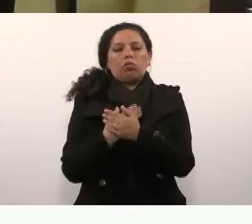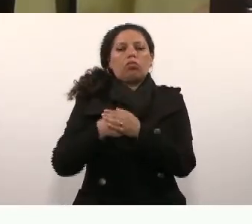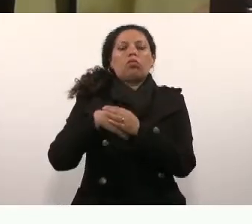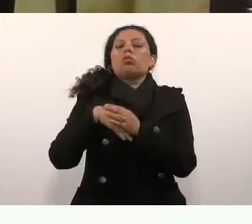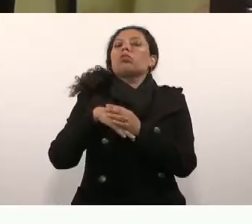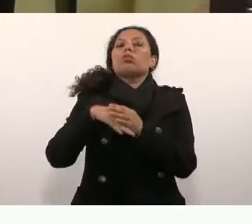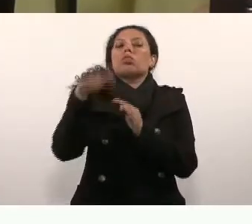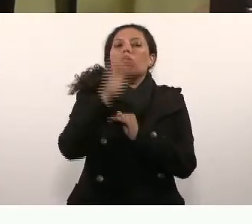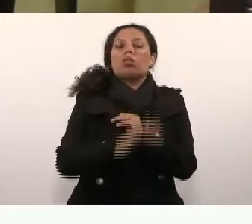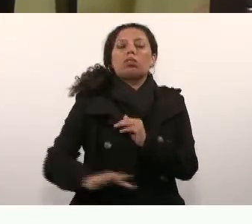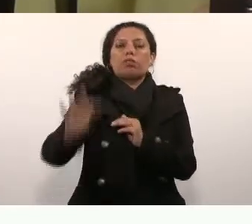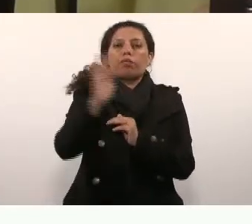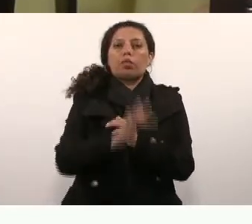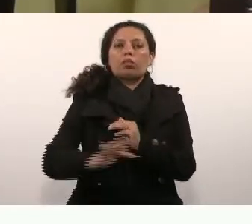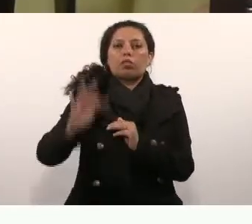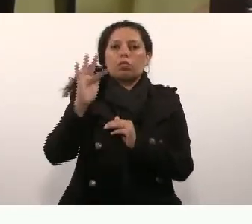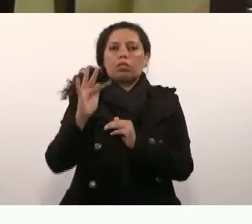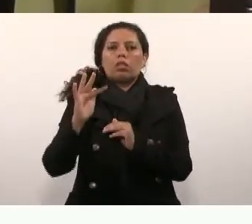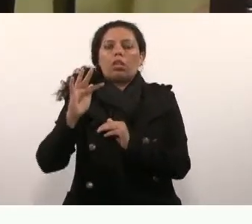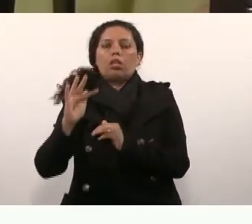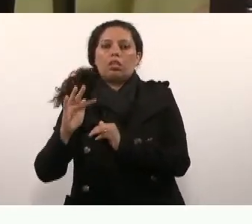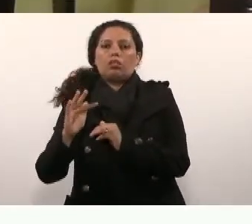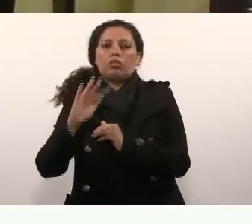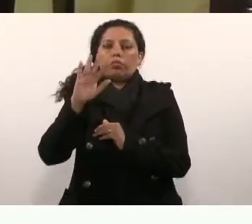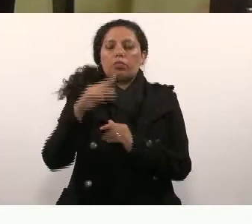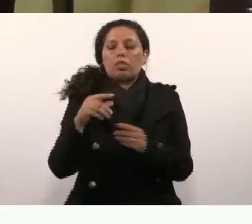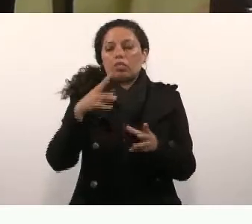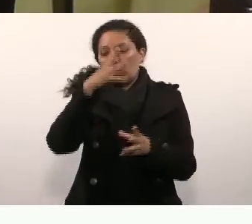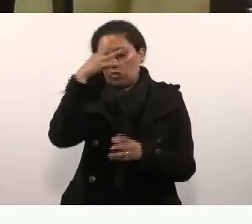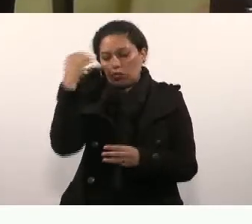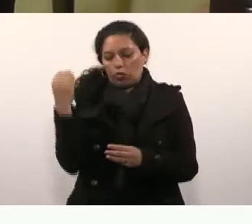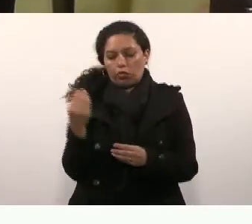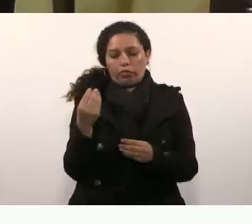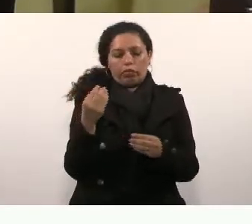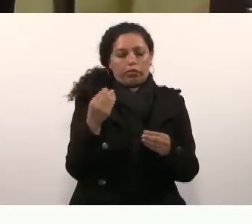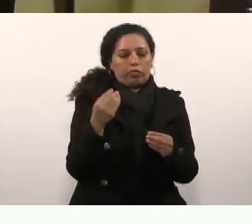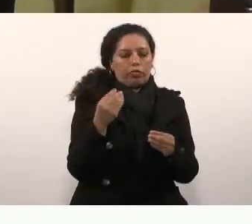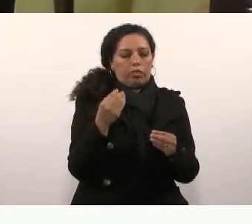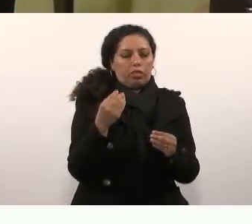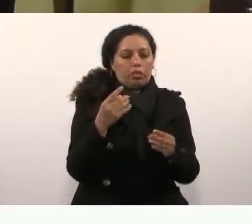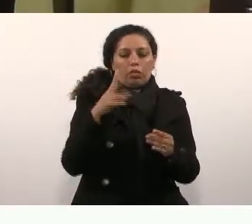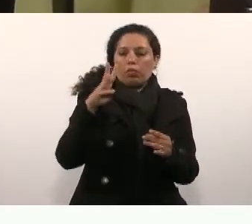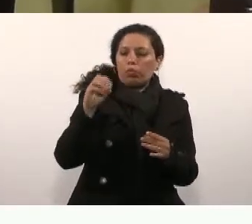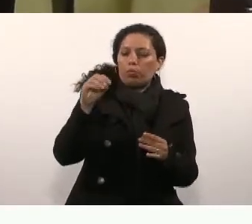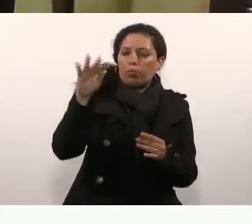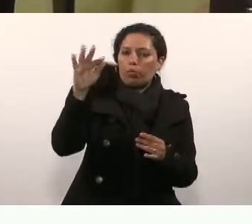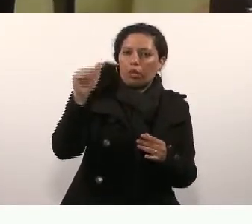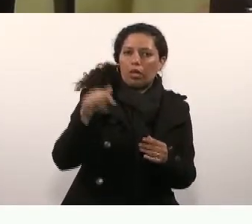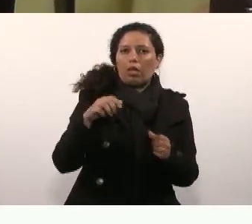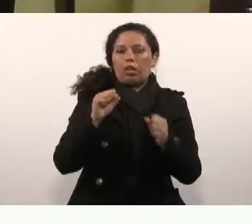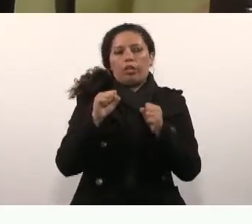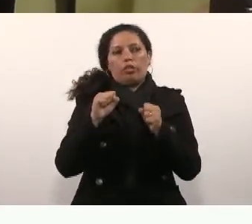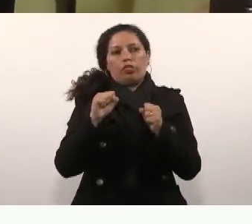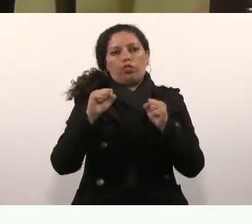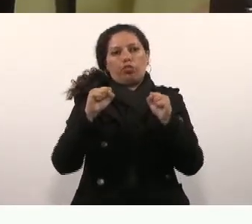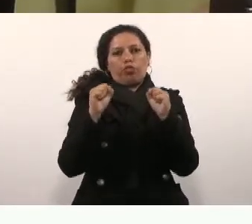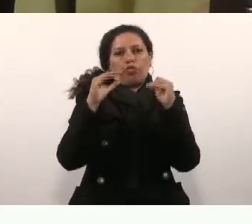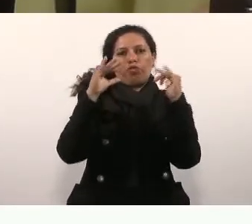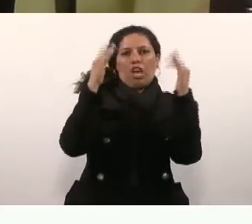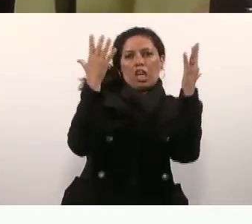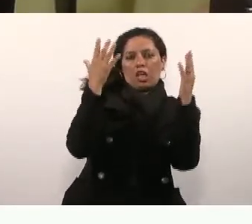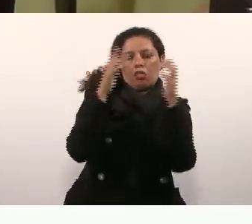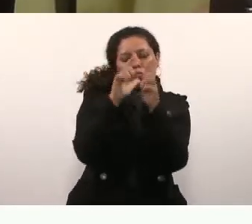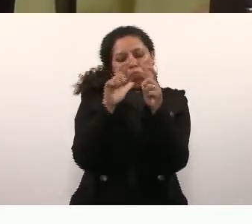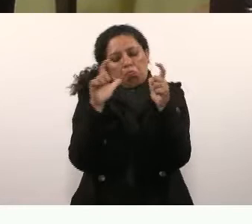de ensino superior, e deixa de incluir, por exemplo, casas noturnas, enfim, shows. Eu acho